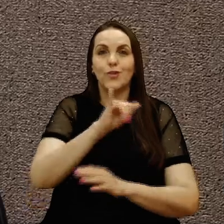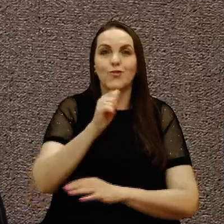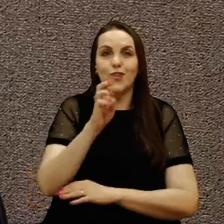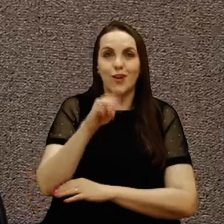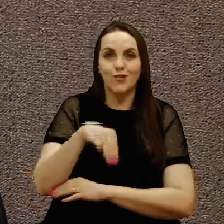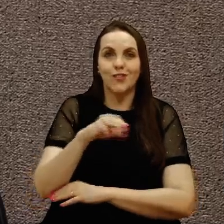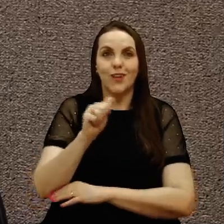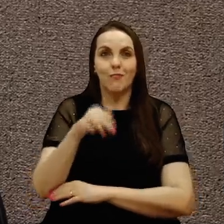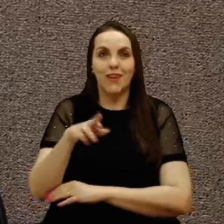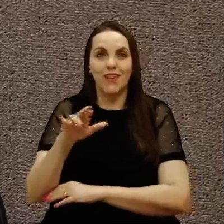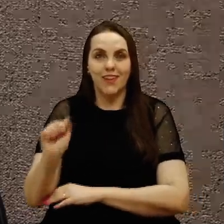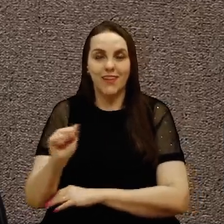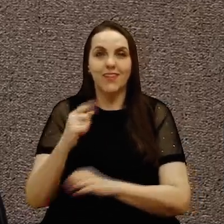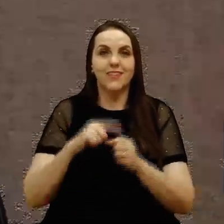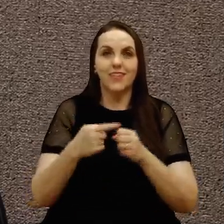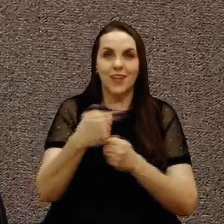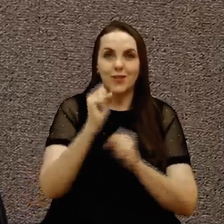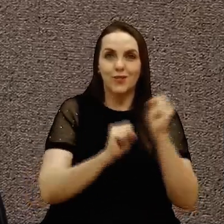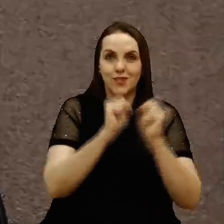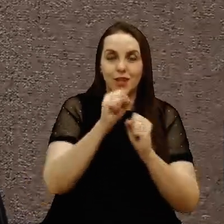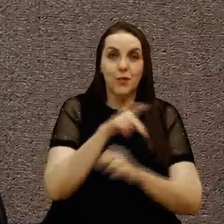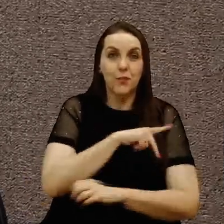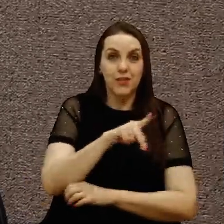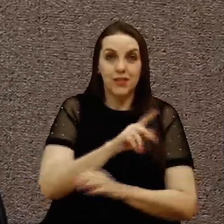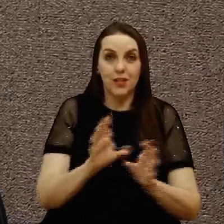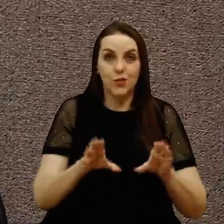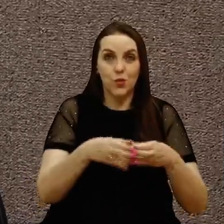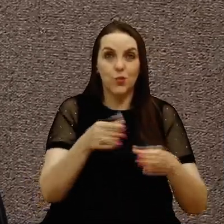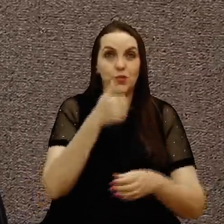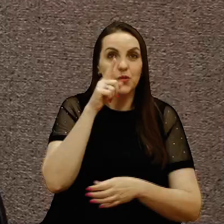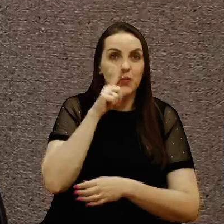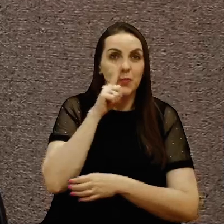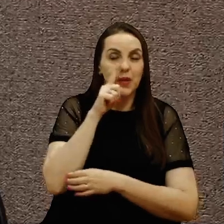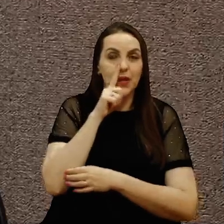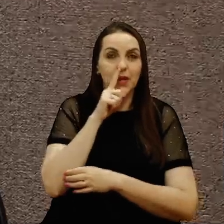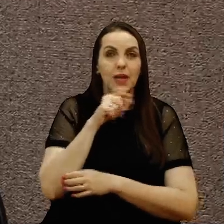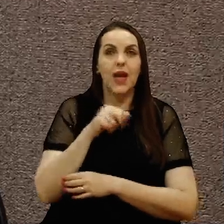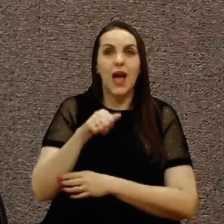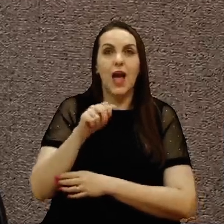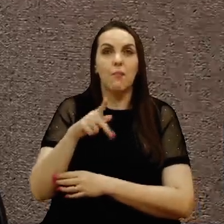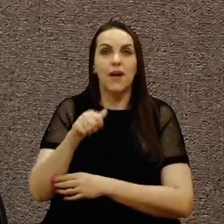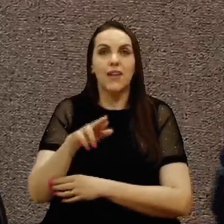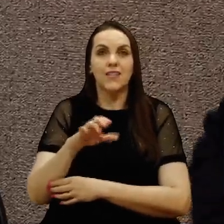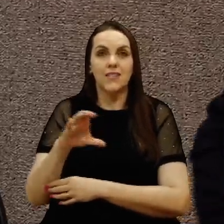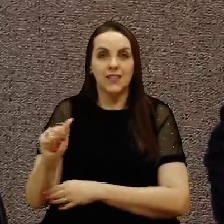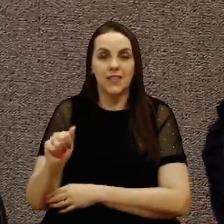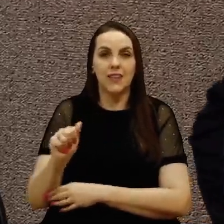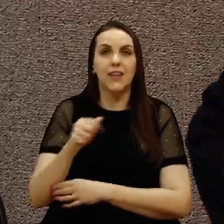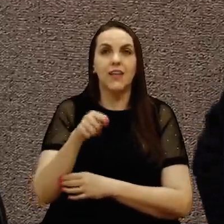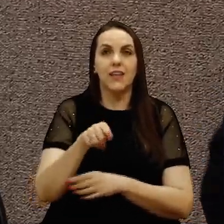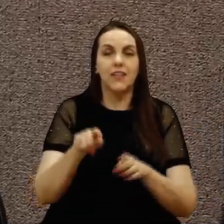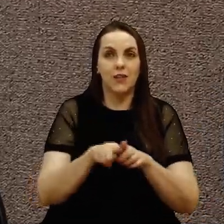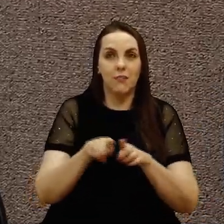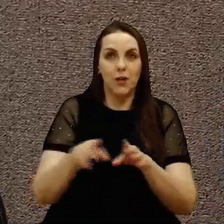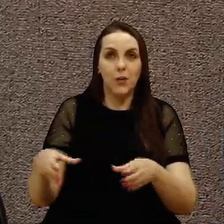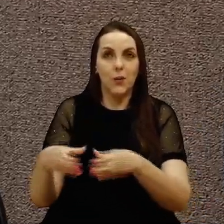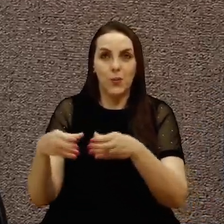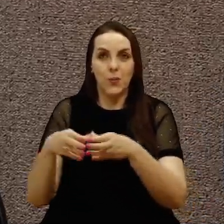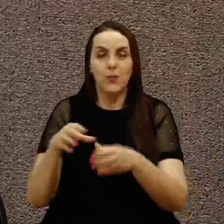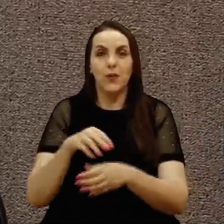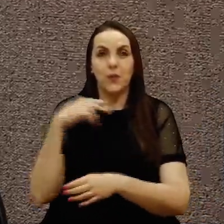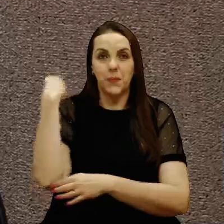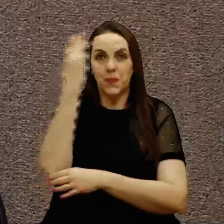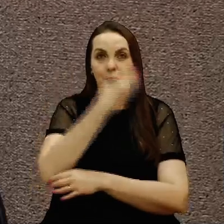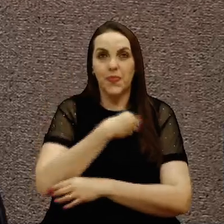Industrial, as presidentes dos clubes de mães do Nossa Senhora Aparecida, do Santa Lúcia, a Aida Matos, e a Salete Cavion, do Clube de Mães Nossa Senhora de Guadalupe,